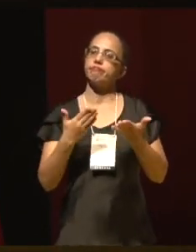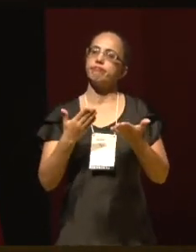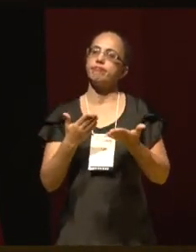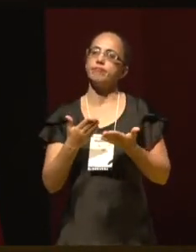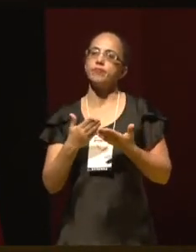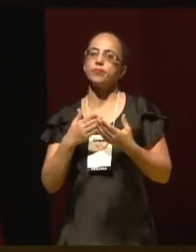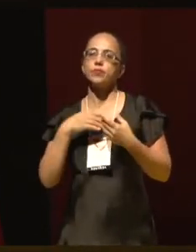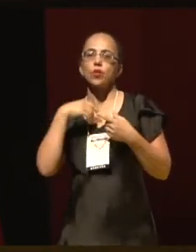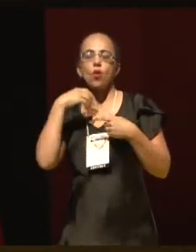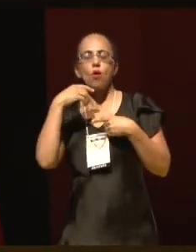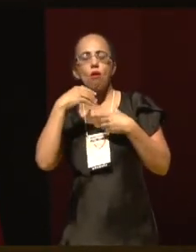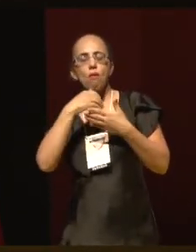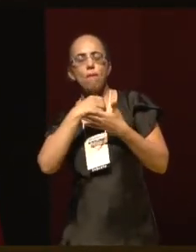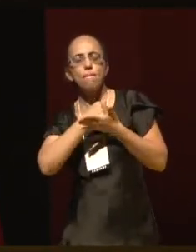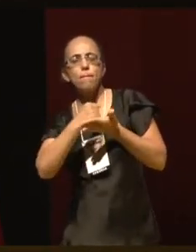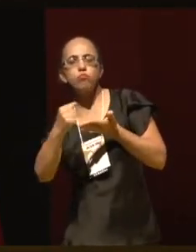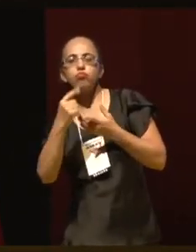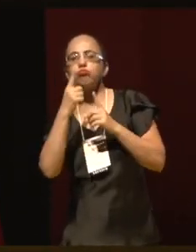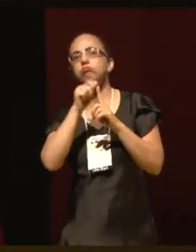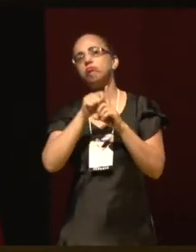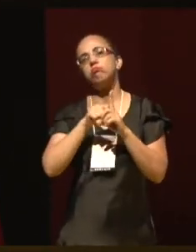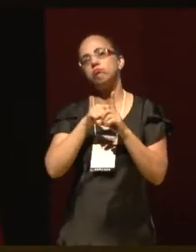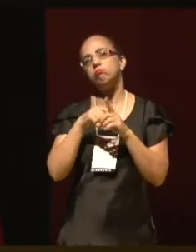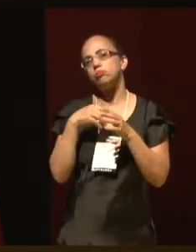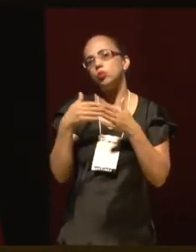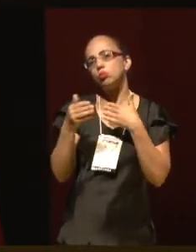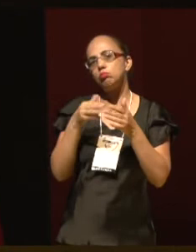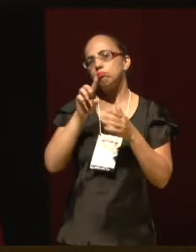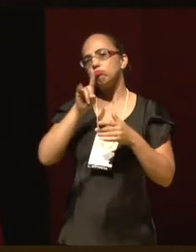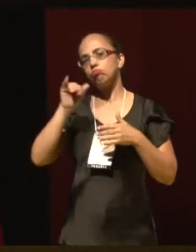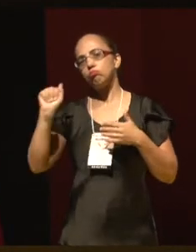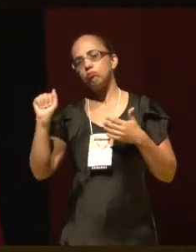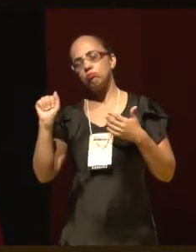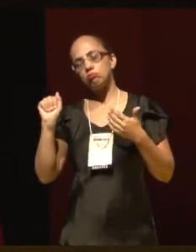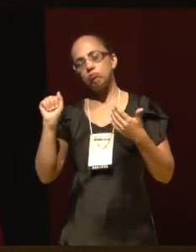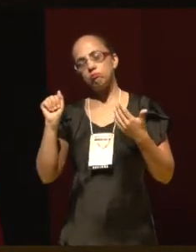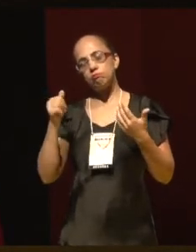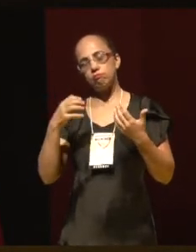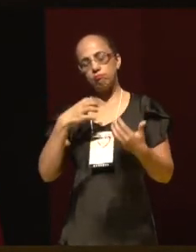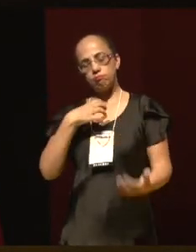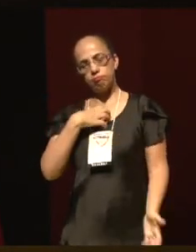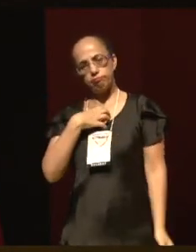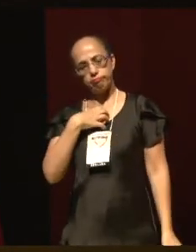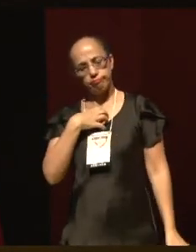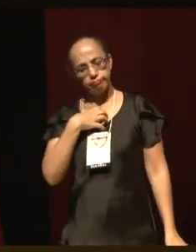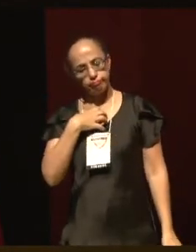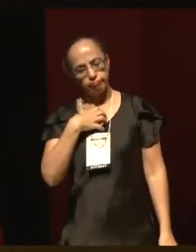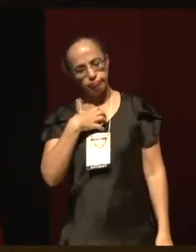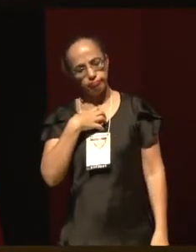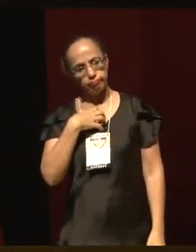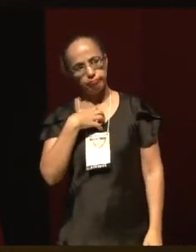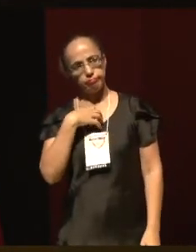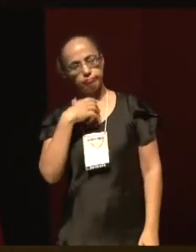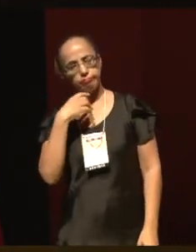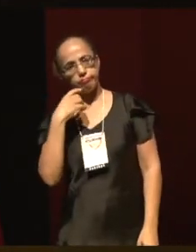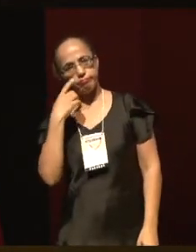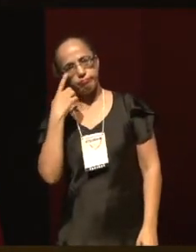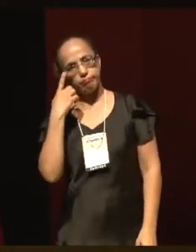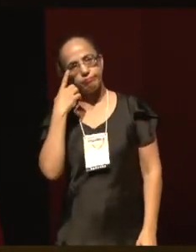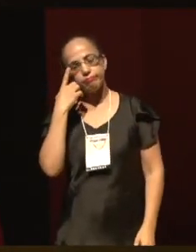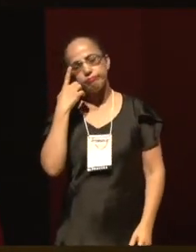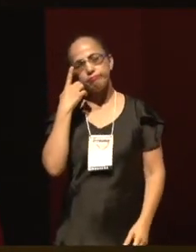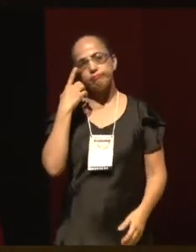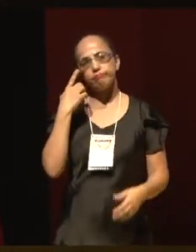Passa esse mês e um dia qualquer acende seu televisor, seu TV. E